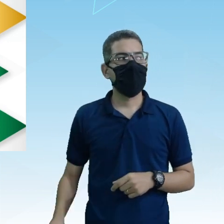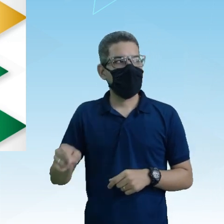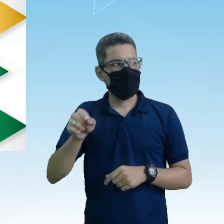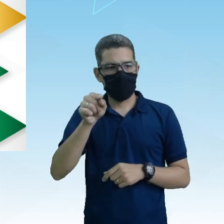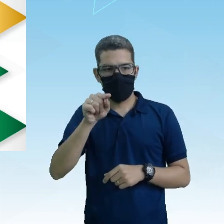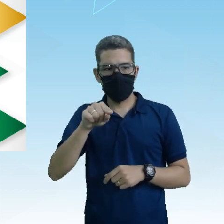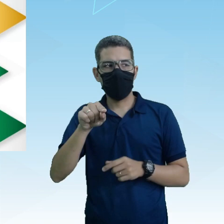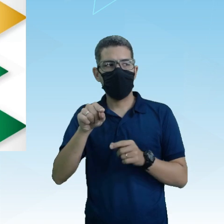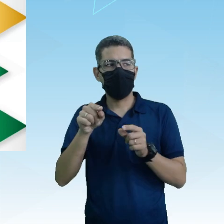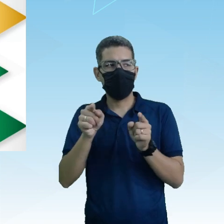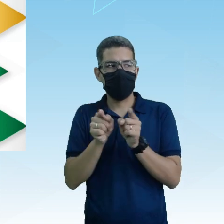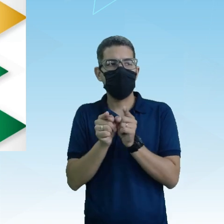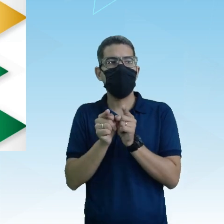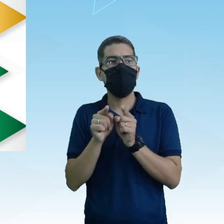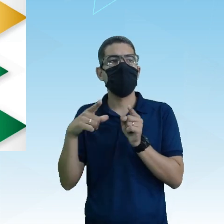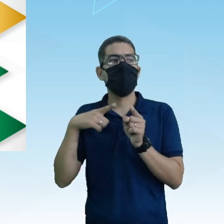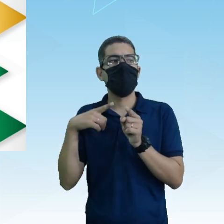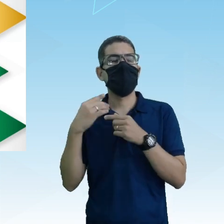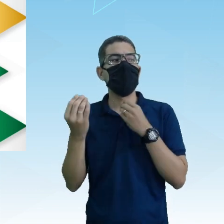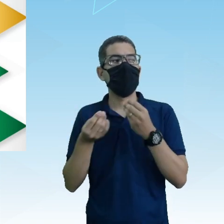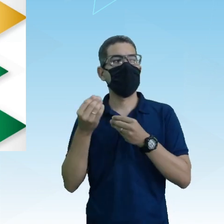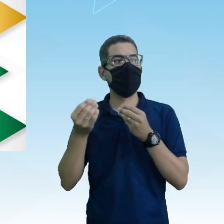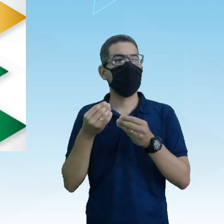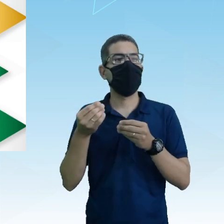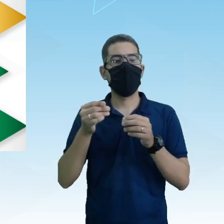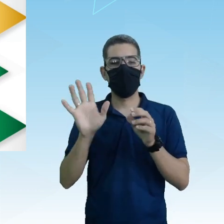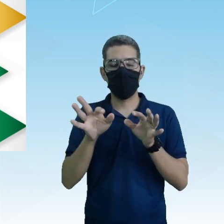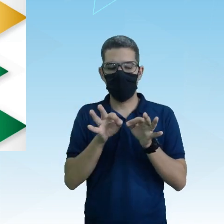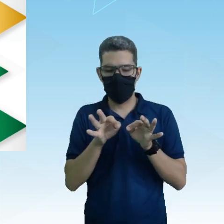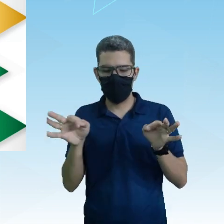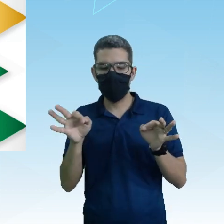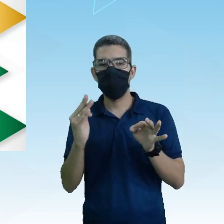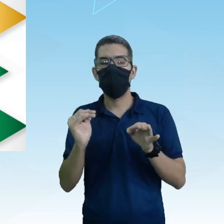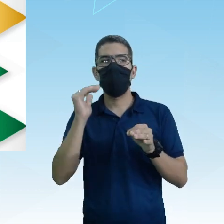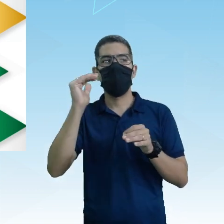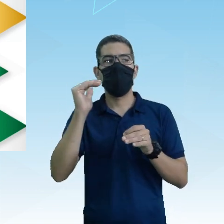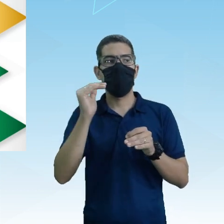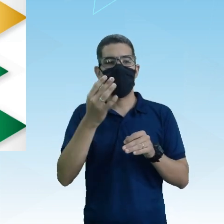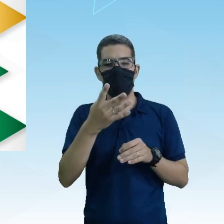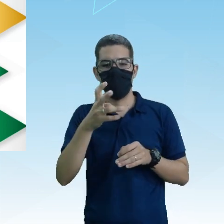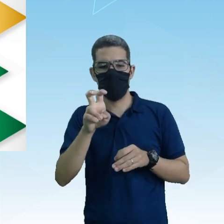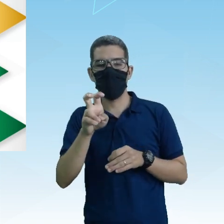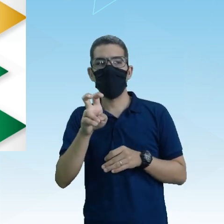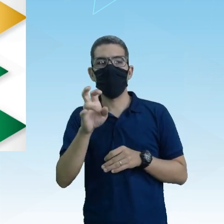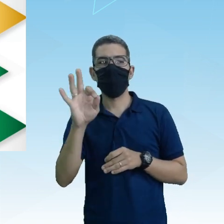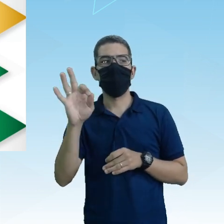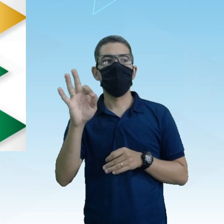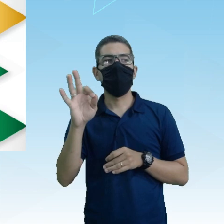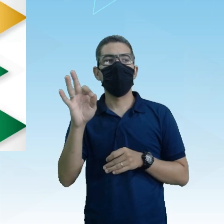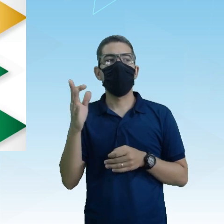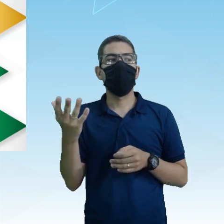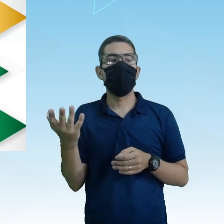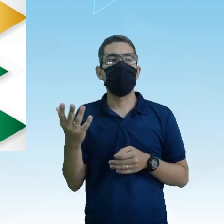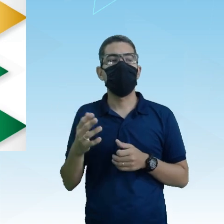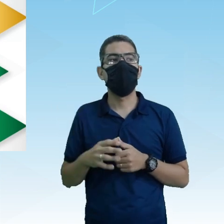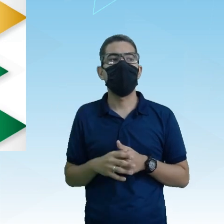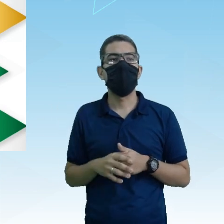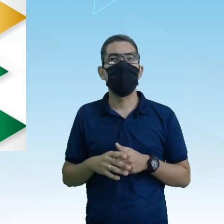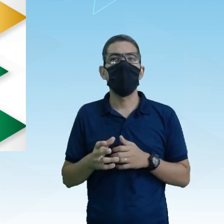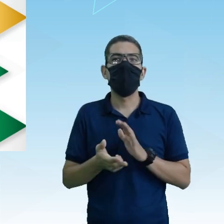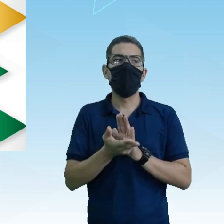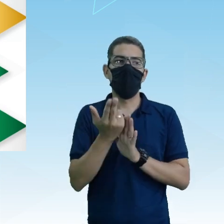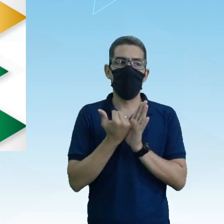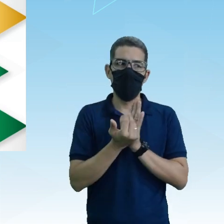tem 30 graus. Então, posiciono ali e traço já a parte superior. 45 graus, aí você pode desenhar